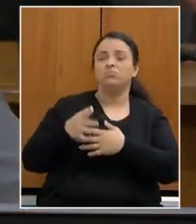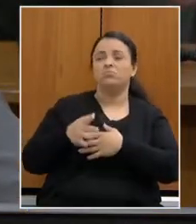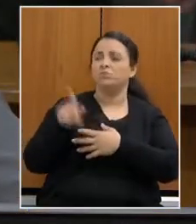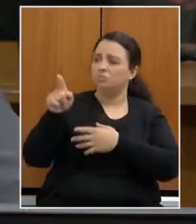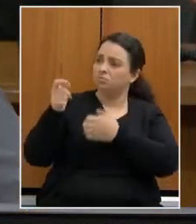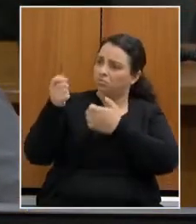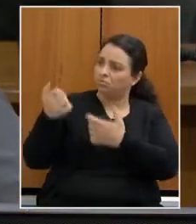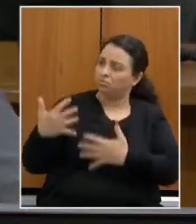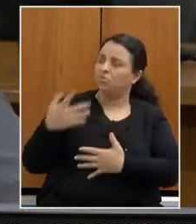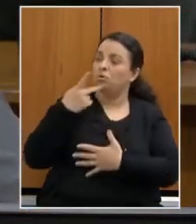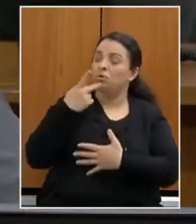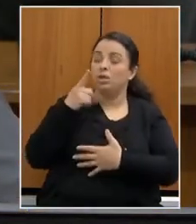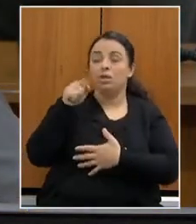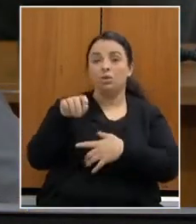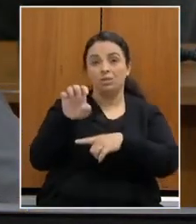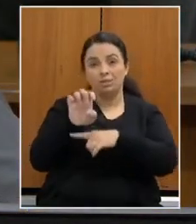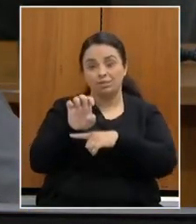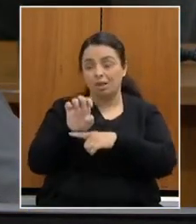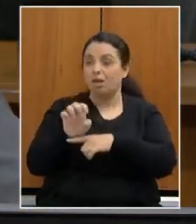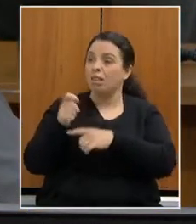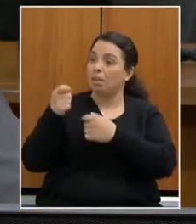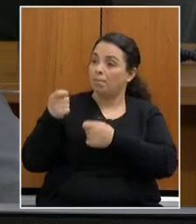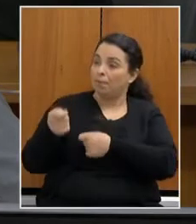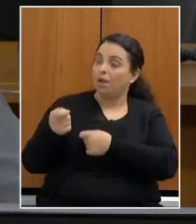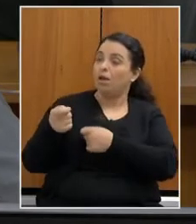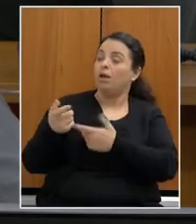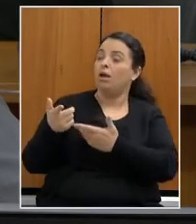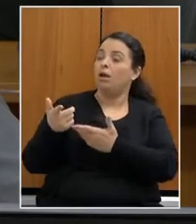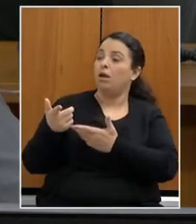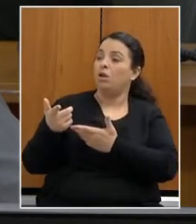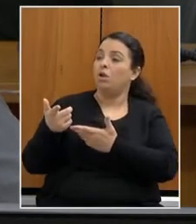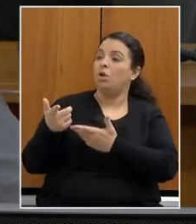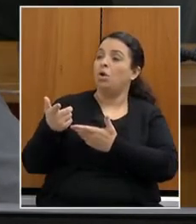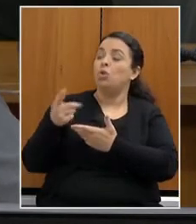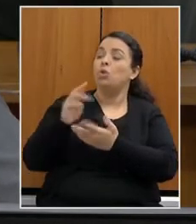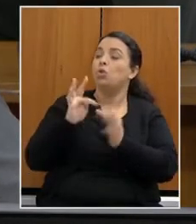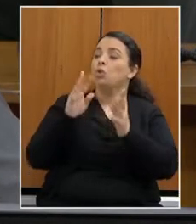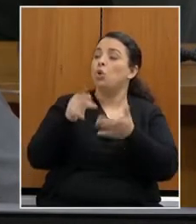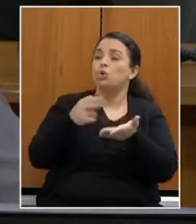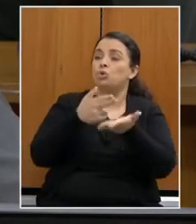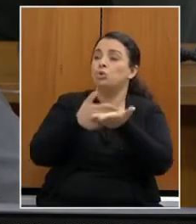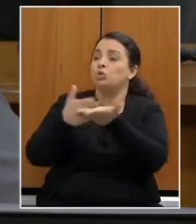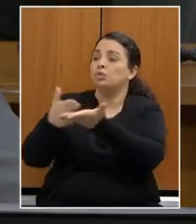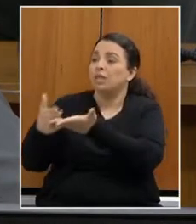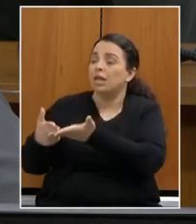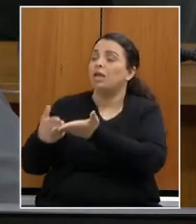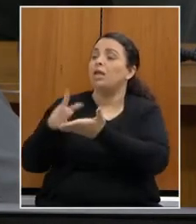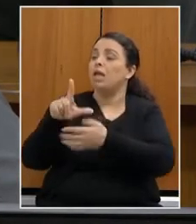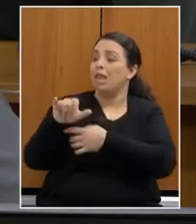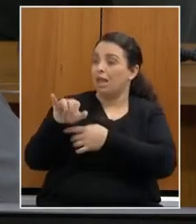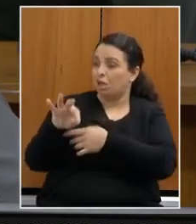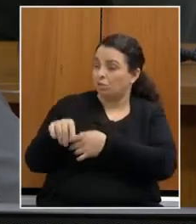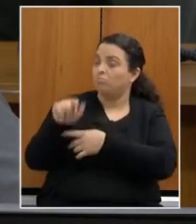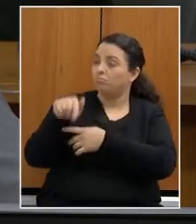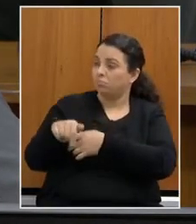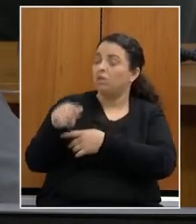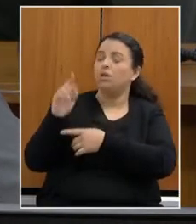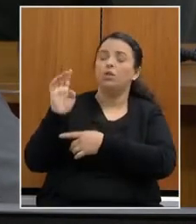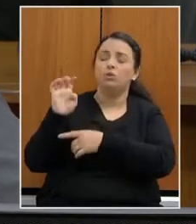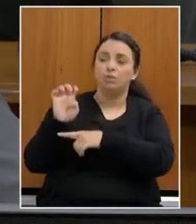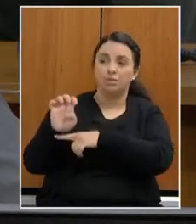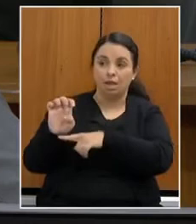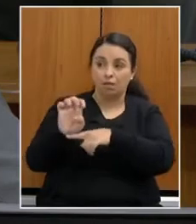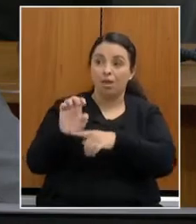o Estado está pagando pelos leitos colocados no Estado até que o governo federal venha